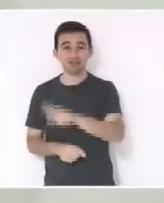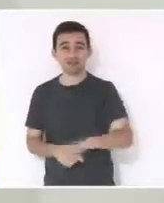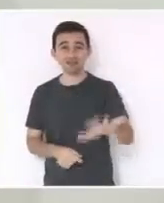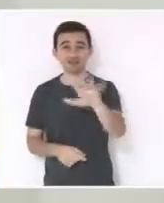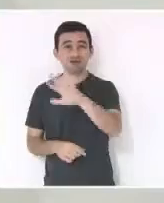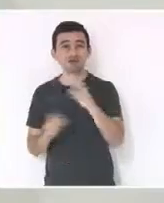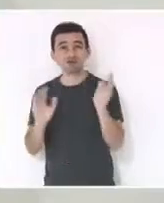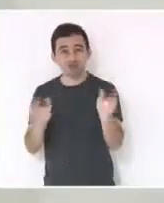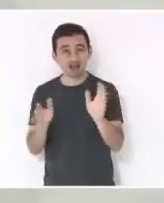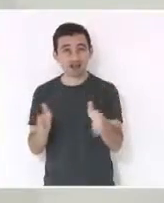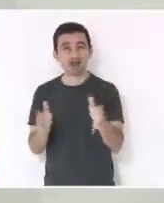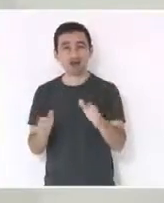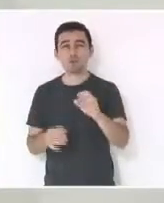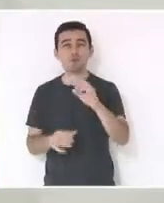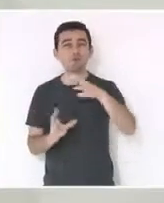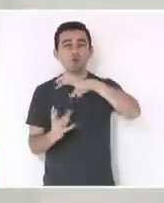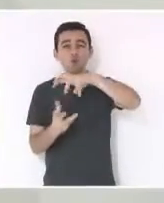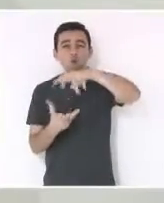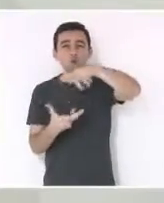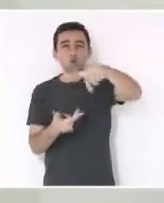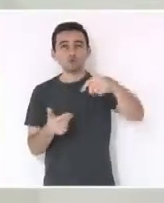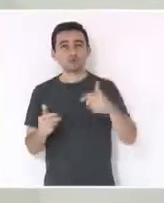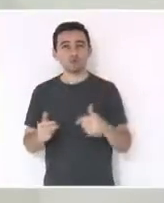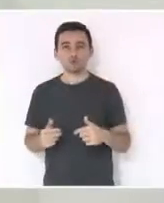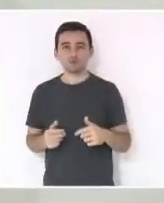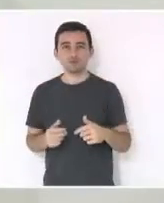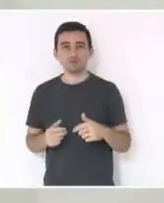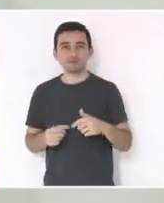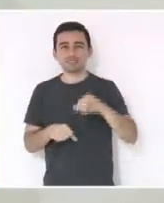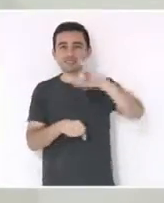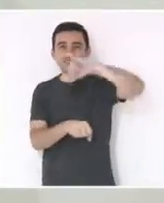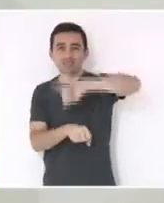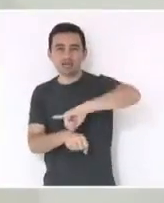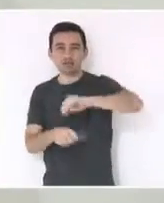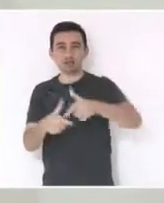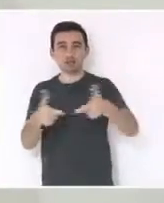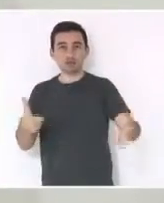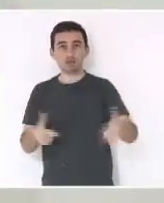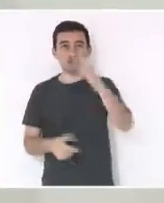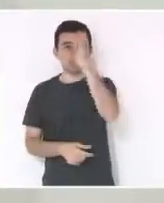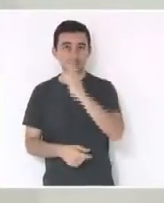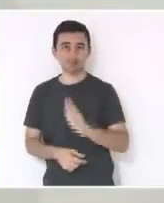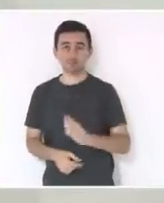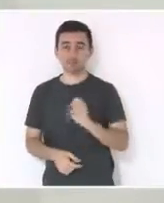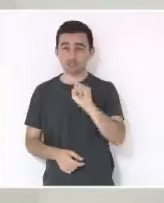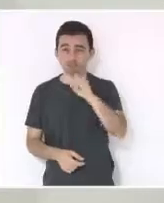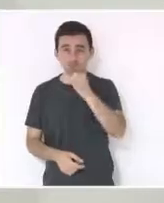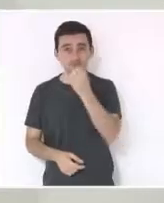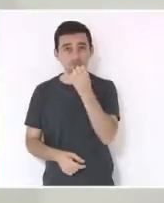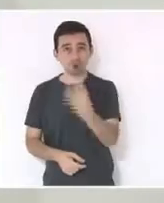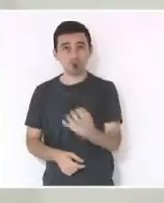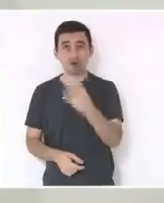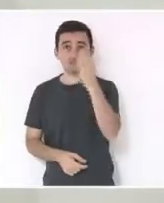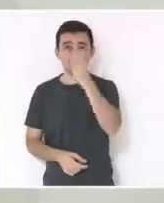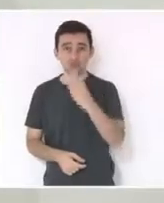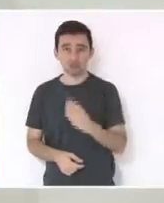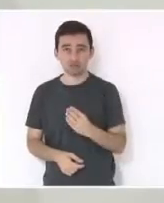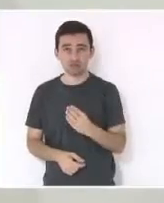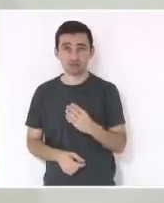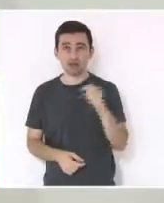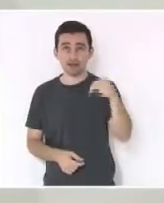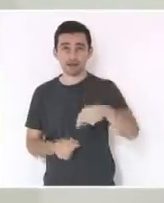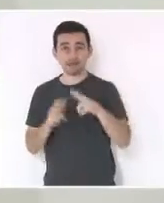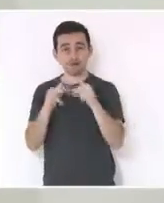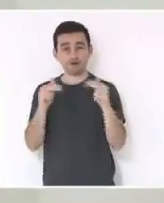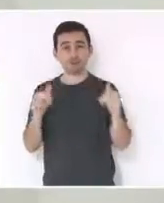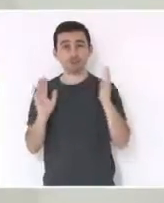inteiro no brasil inteiro nos grandes centros do brasil e se é bom para o brasil se é bom para agrupar grande florianópolis que já